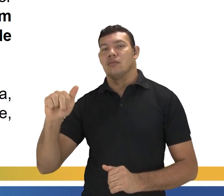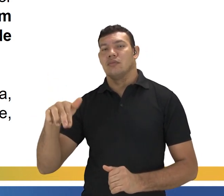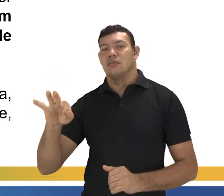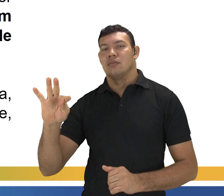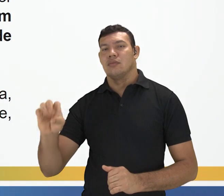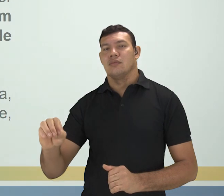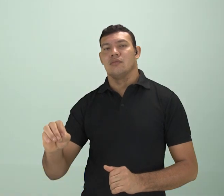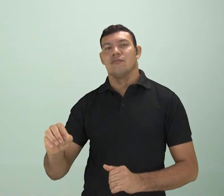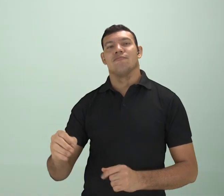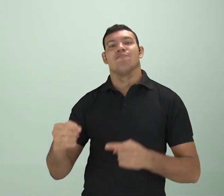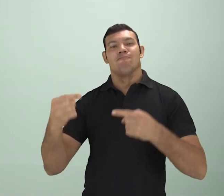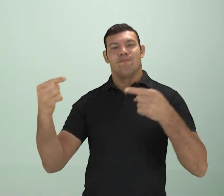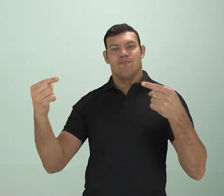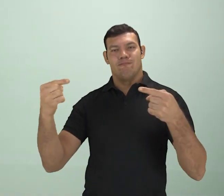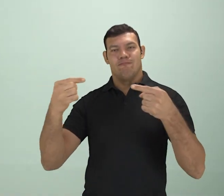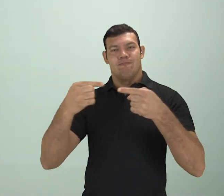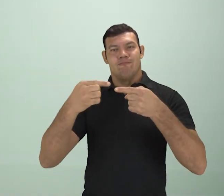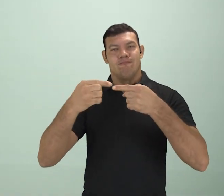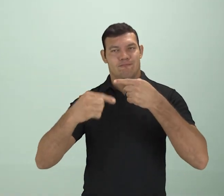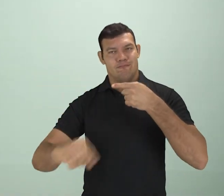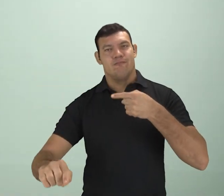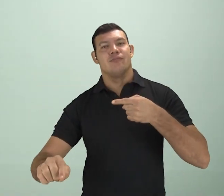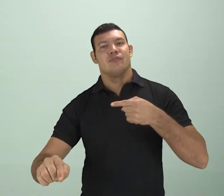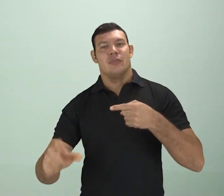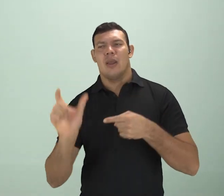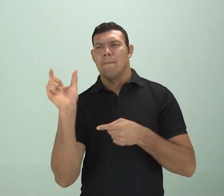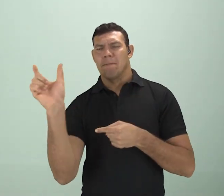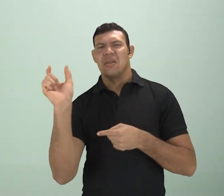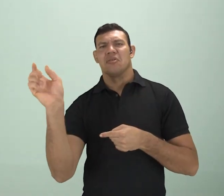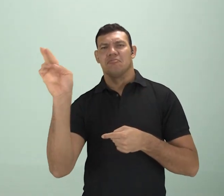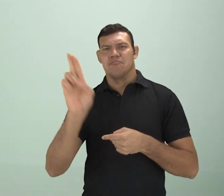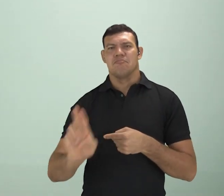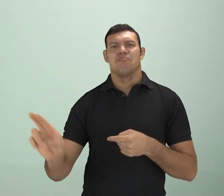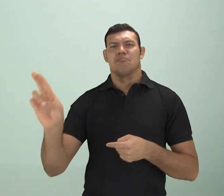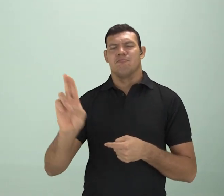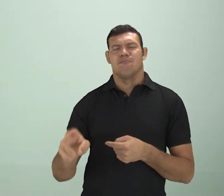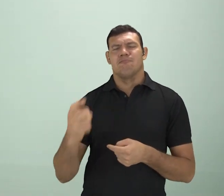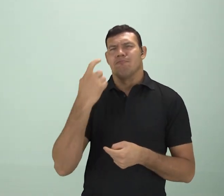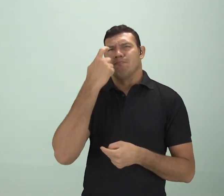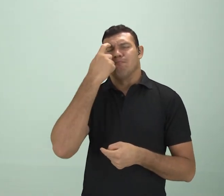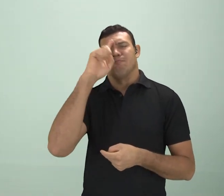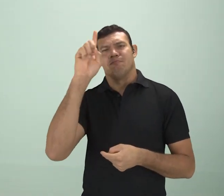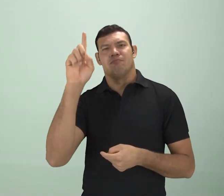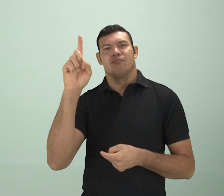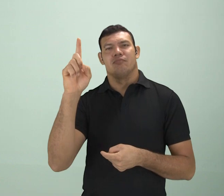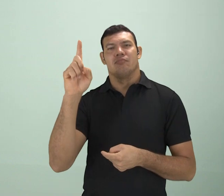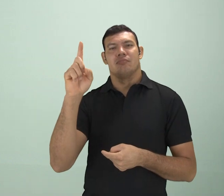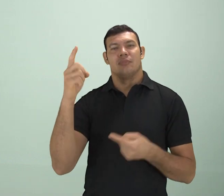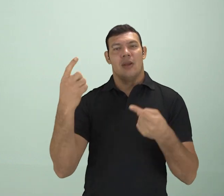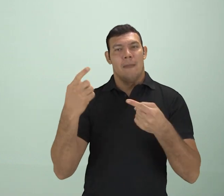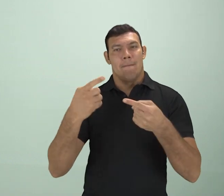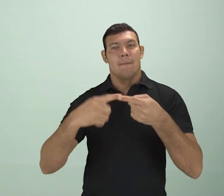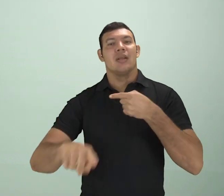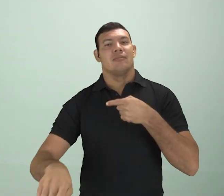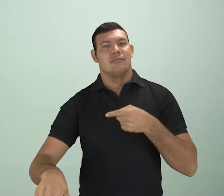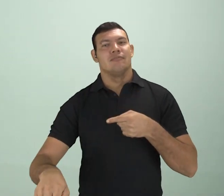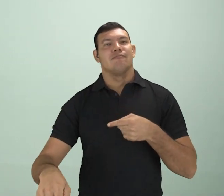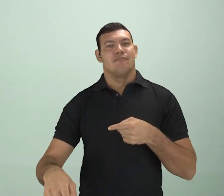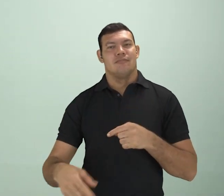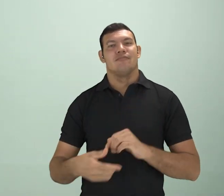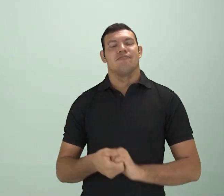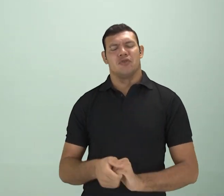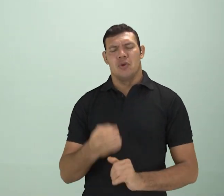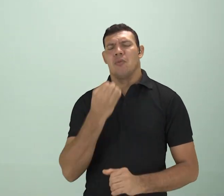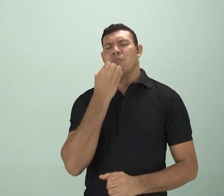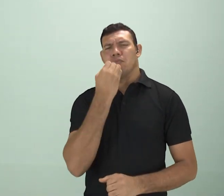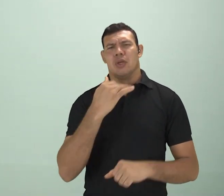argumentativos adversativos, ou seja, são utilizados para exprimir uma ideia de oposição. Portanto, eles caem muito